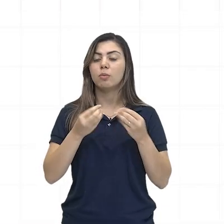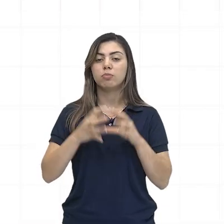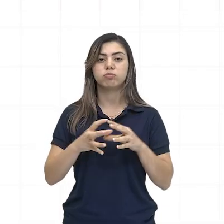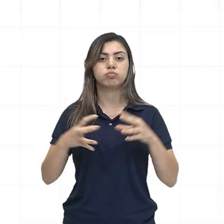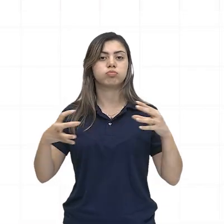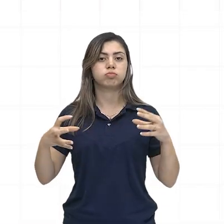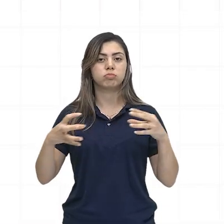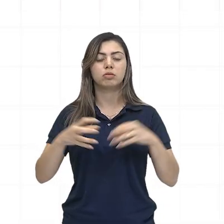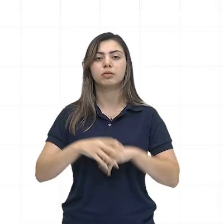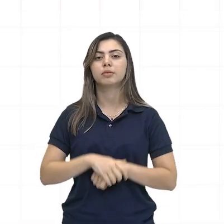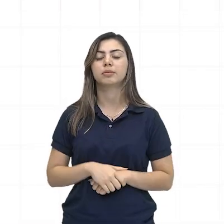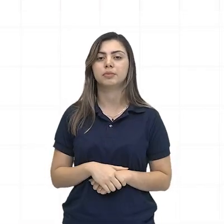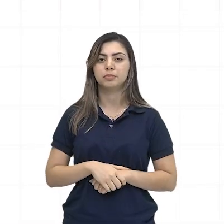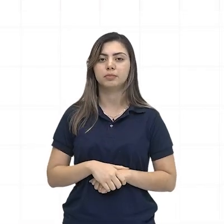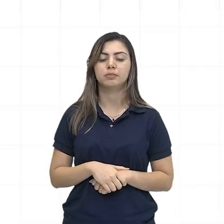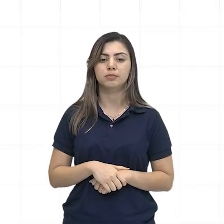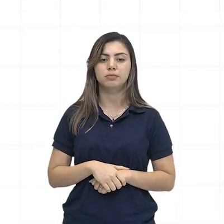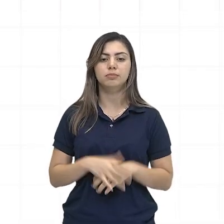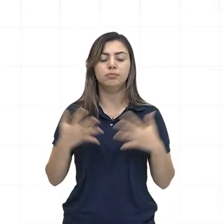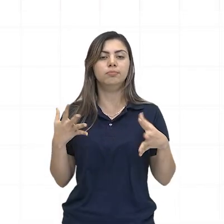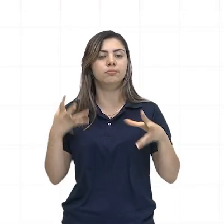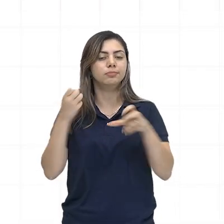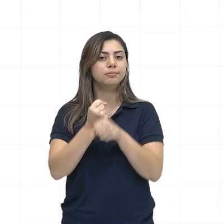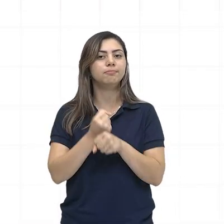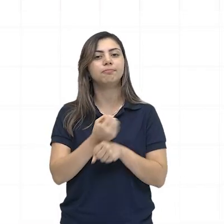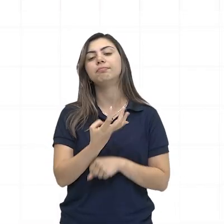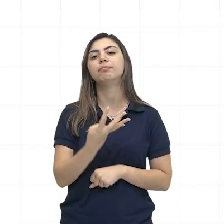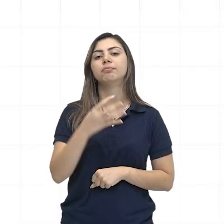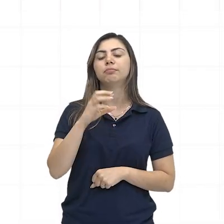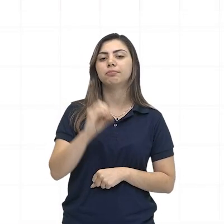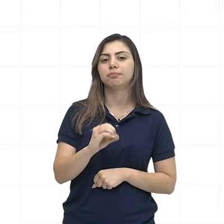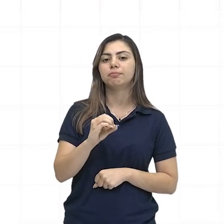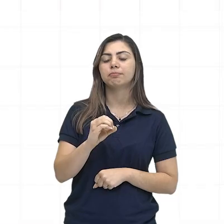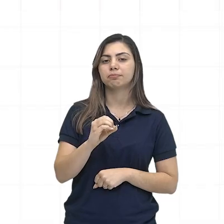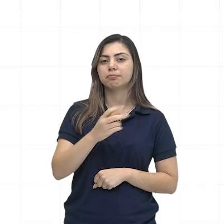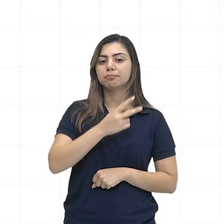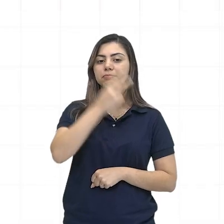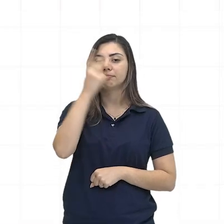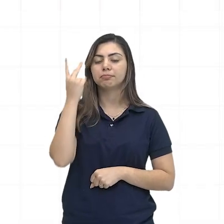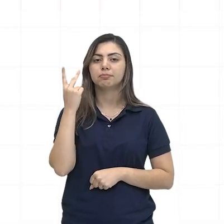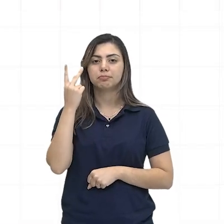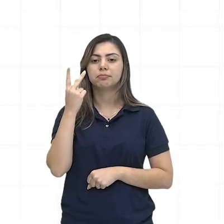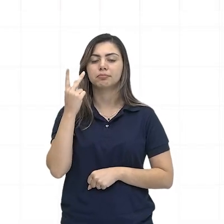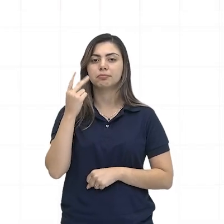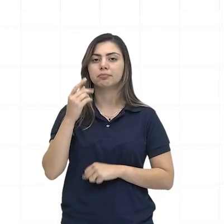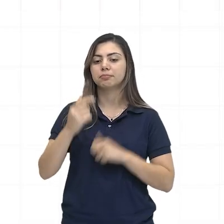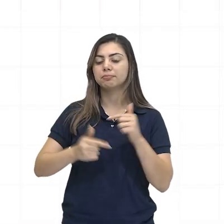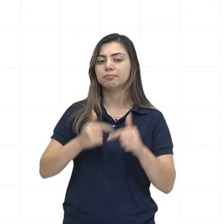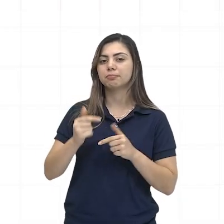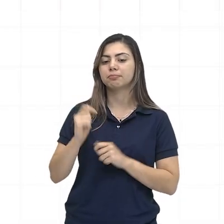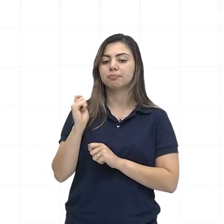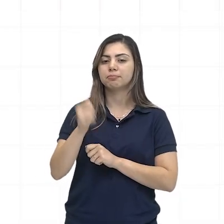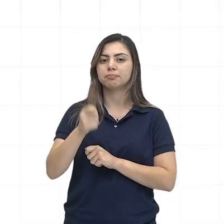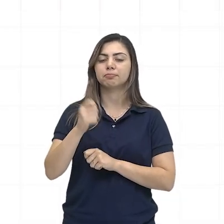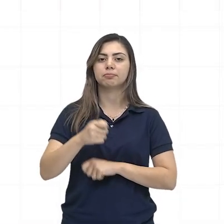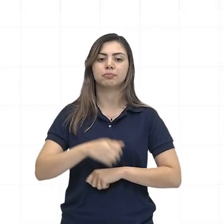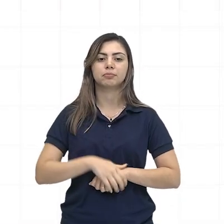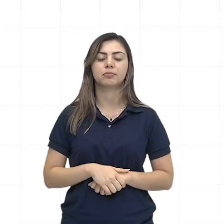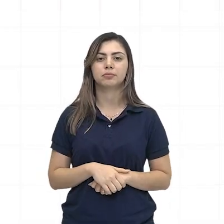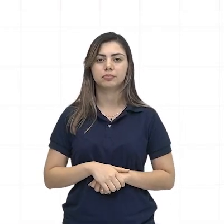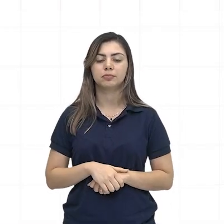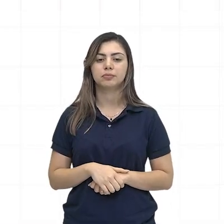com tarrafa, né? Totalizando aqui a soma, vamos obter 40 pescadores,